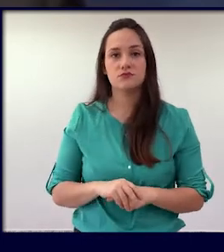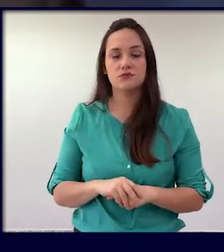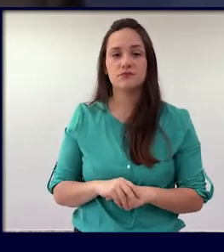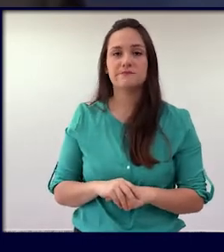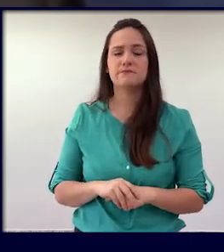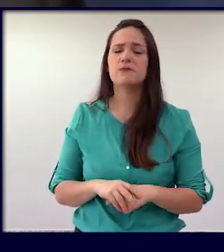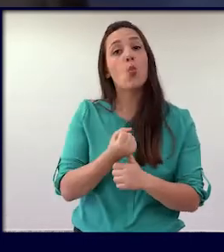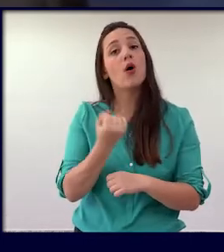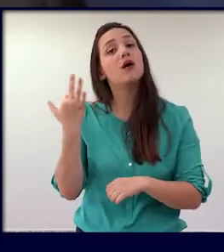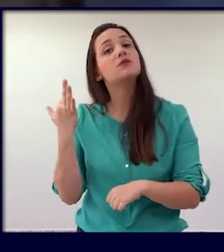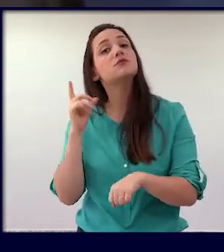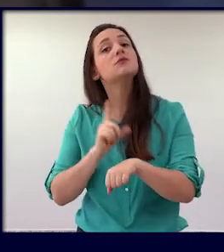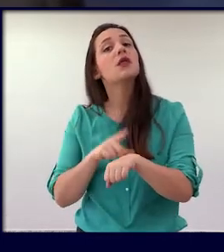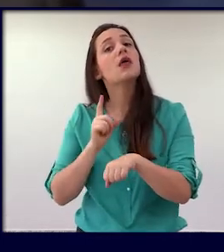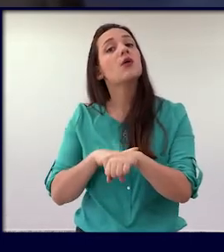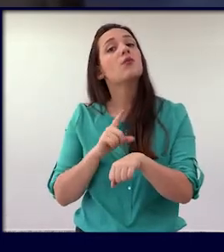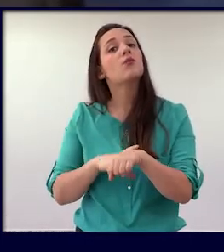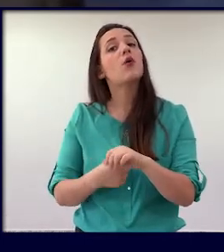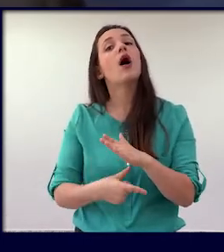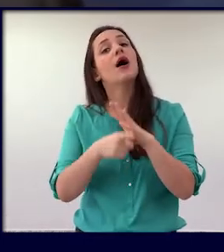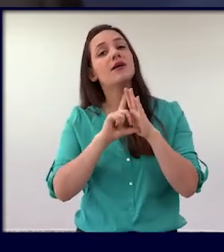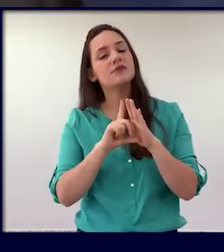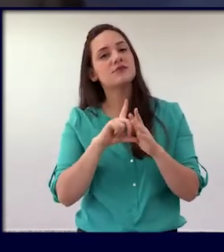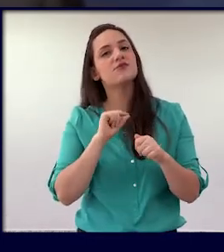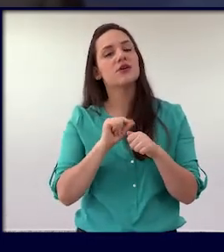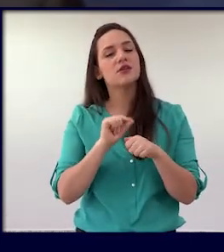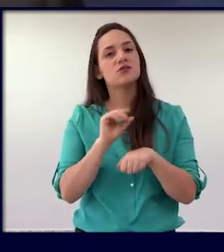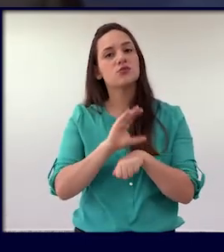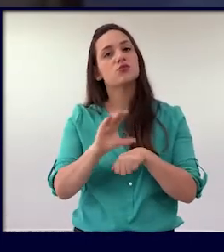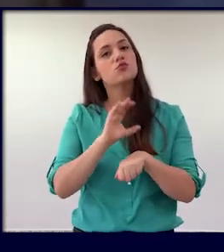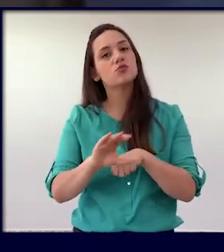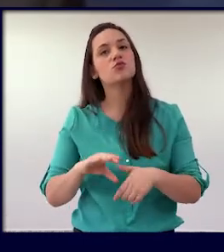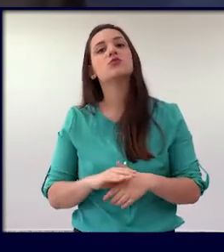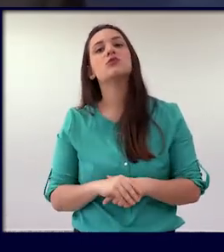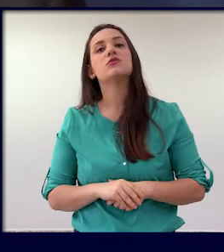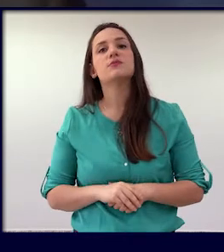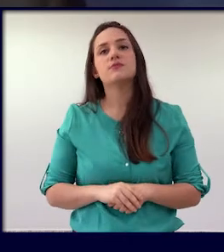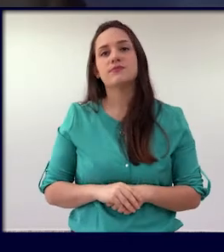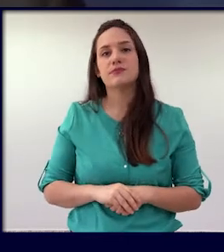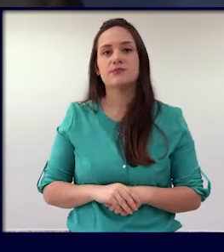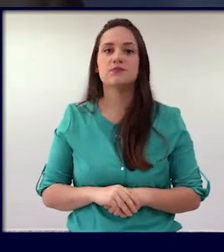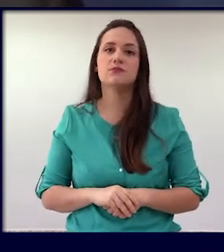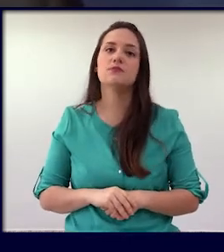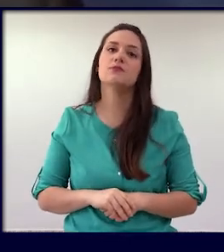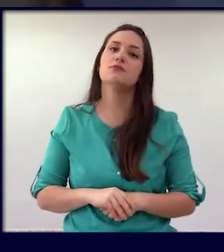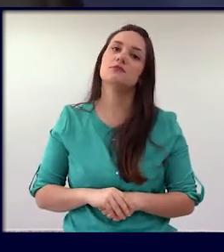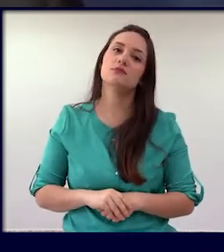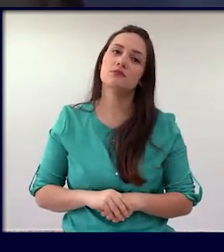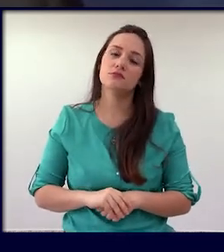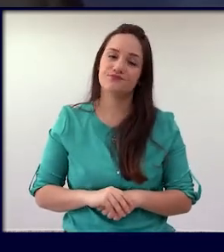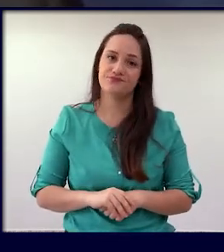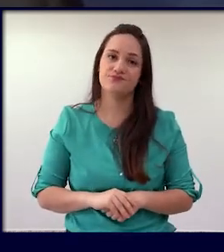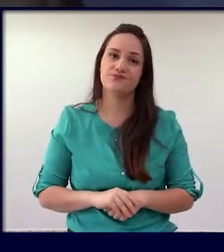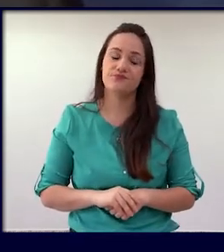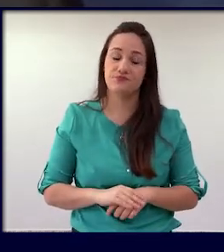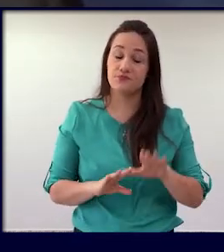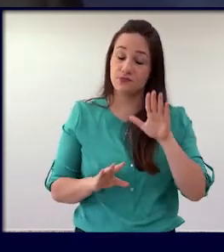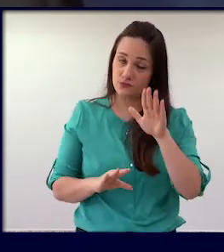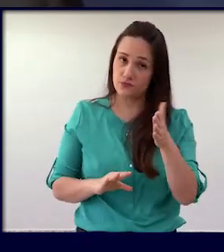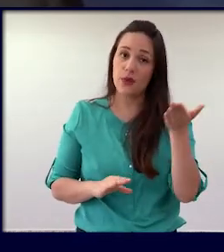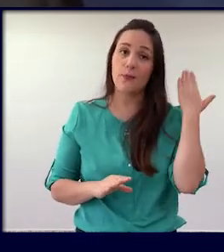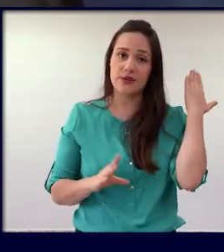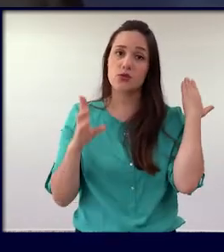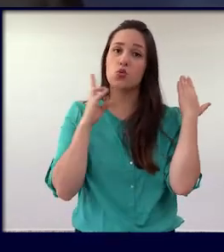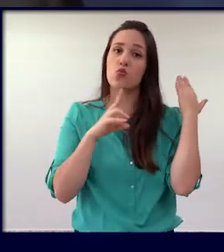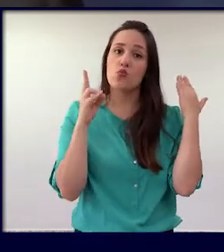do mesário. E com quanto tempo de antecedência acontecem essas capacitações? Bom,